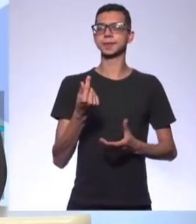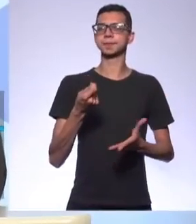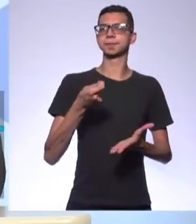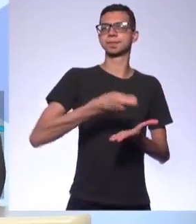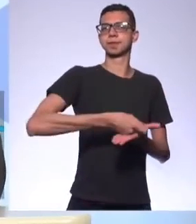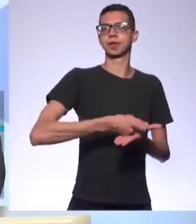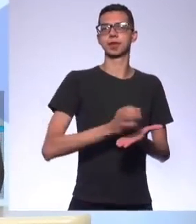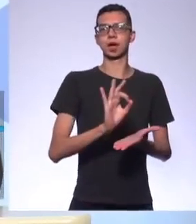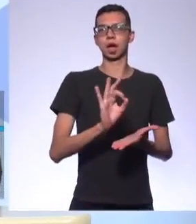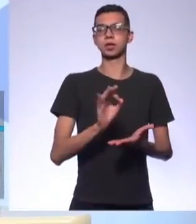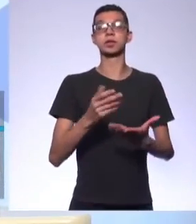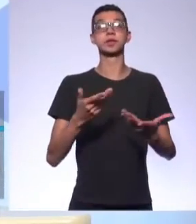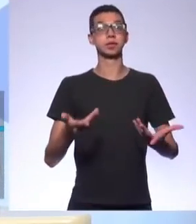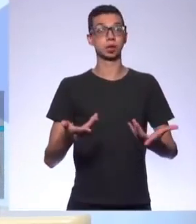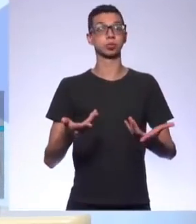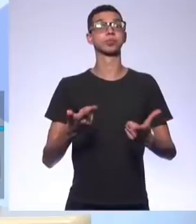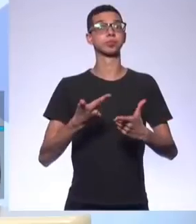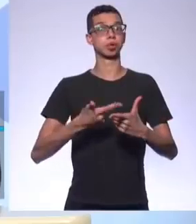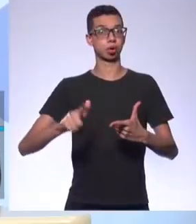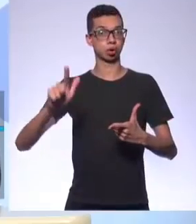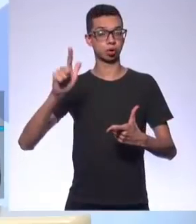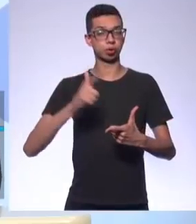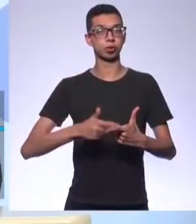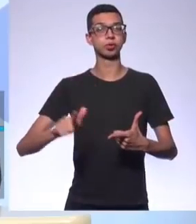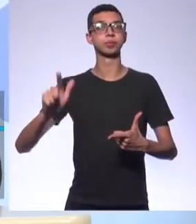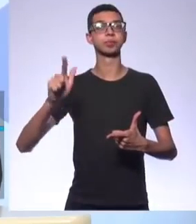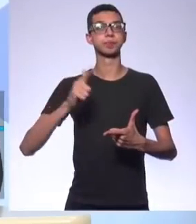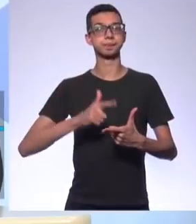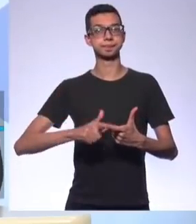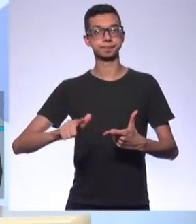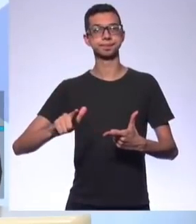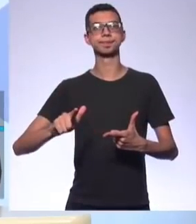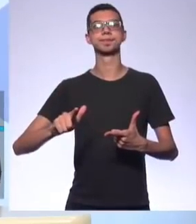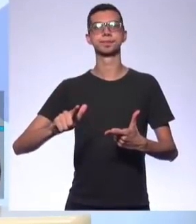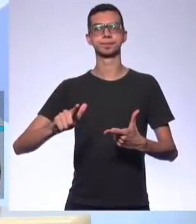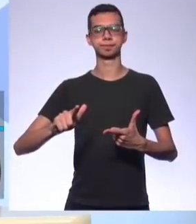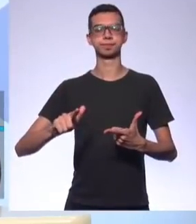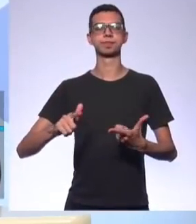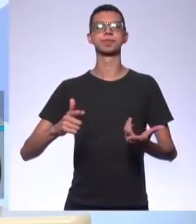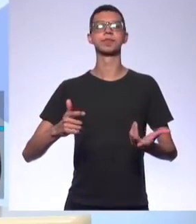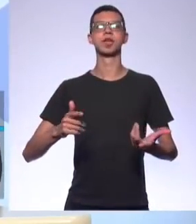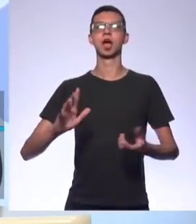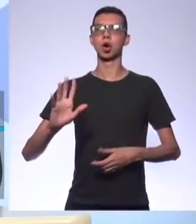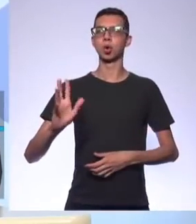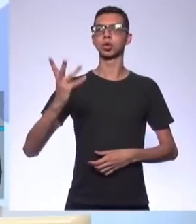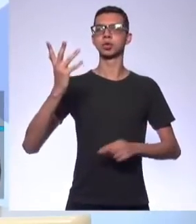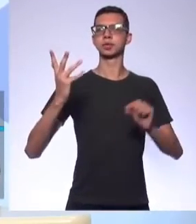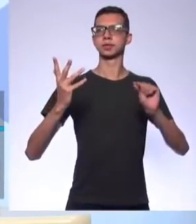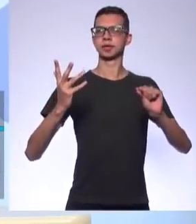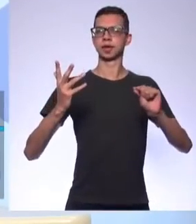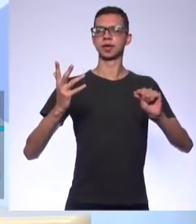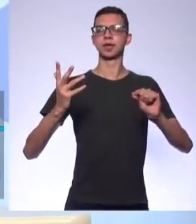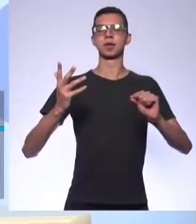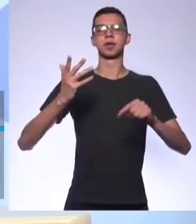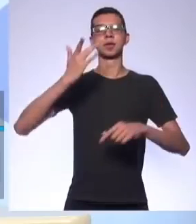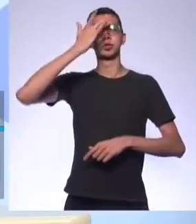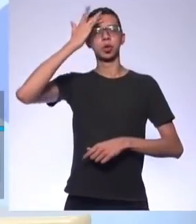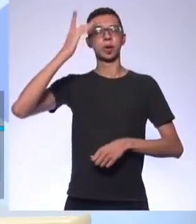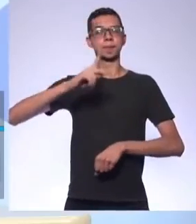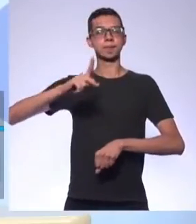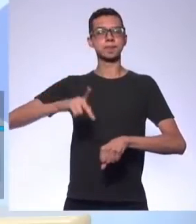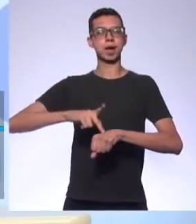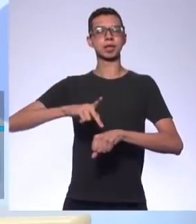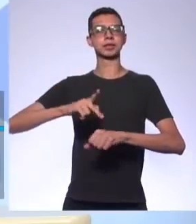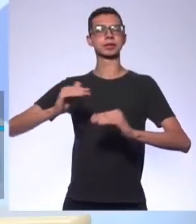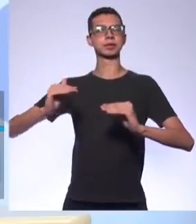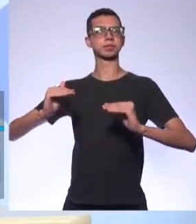foi algo muito problemático e isso acirrou aí os nacionalismos e também a questão dos